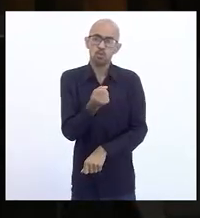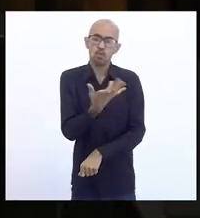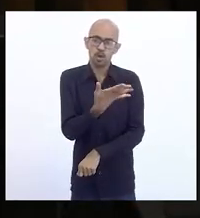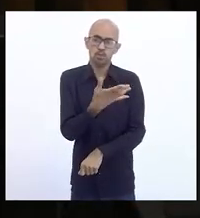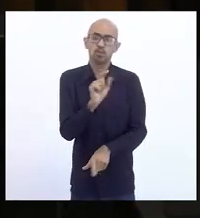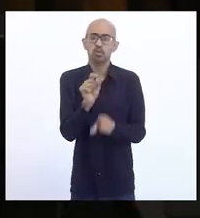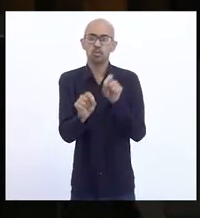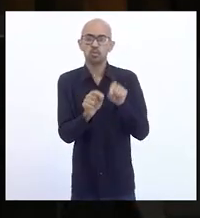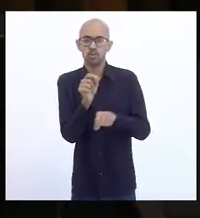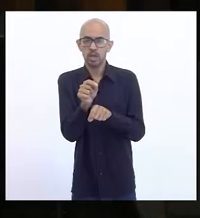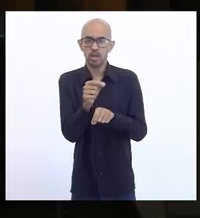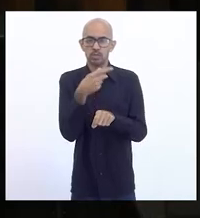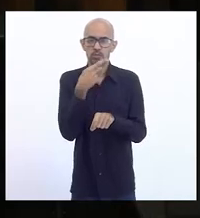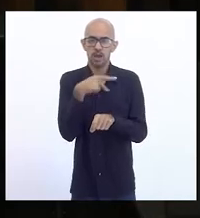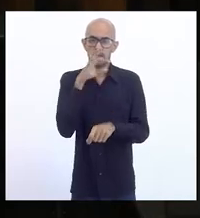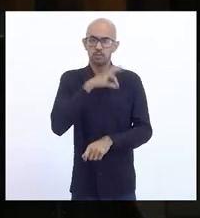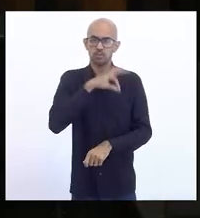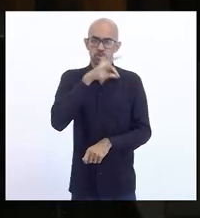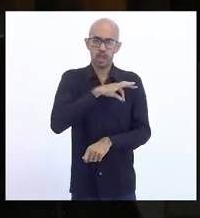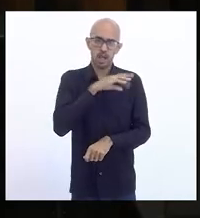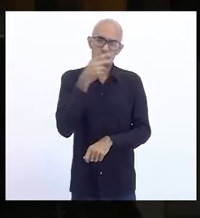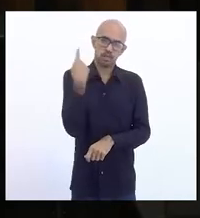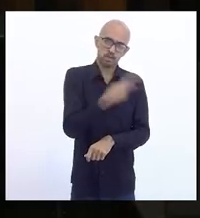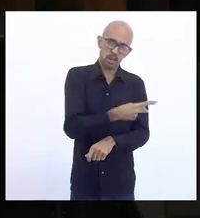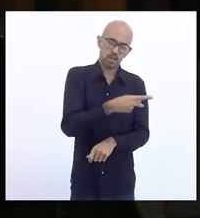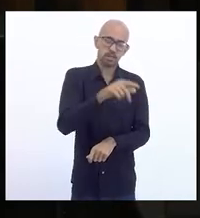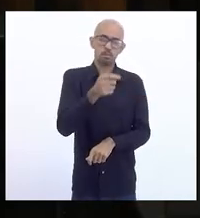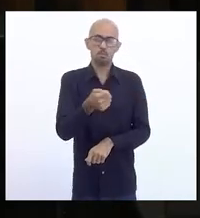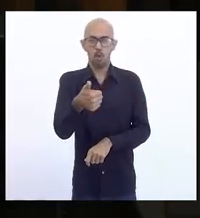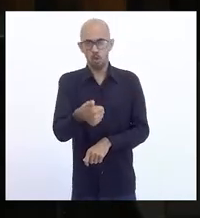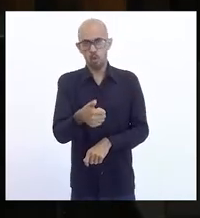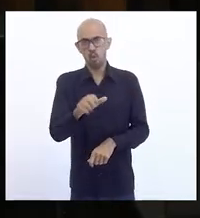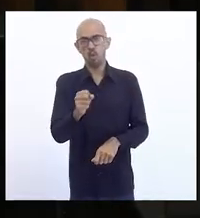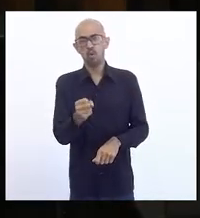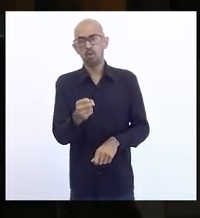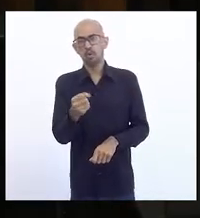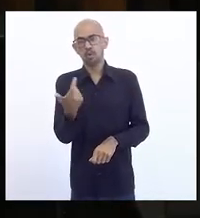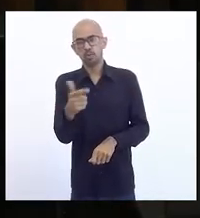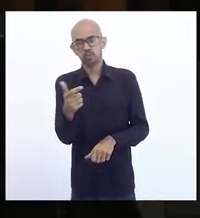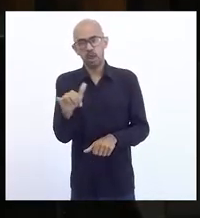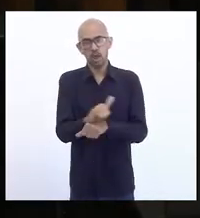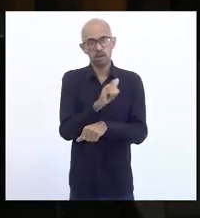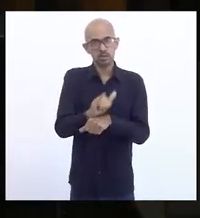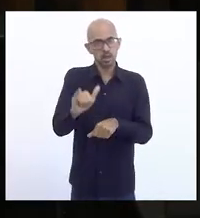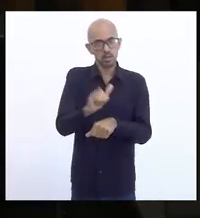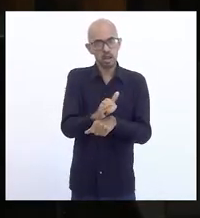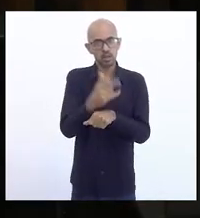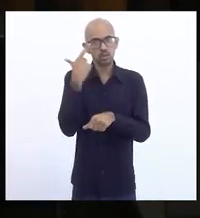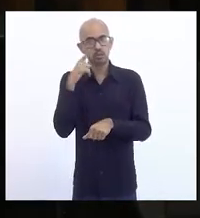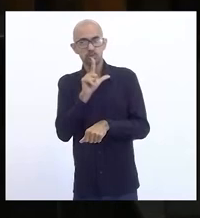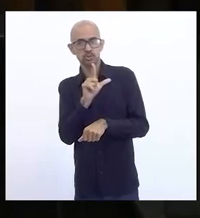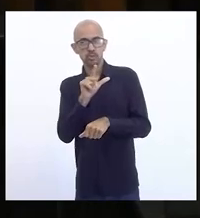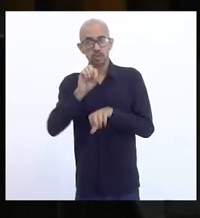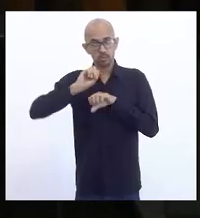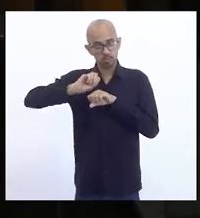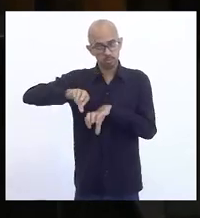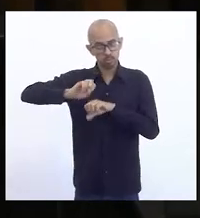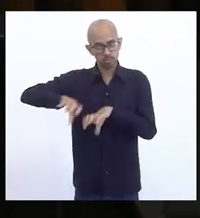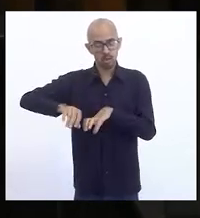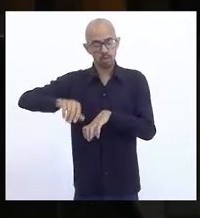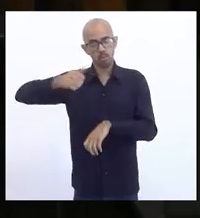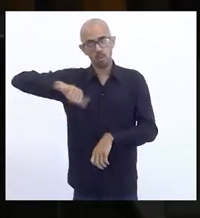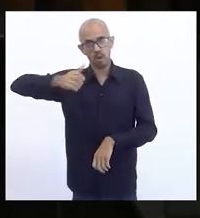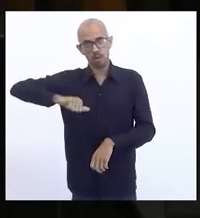dizem que seus salários são achatados, que não têm modos e meios de conseguir dar uma educação de